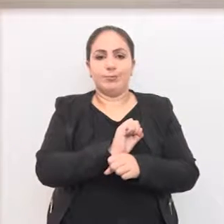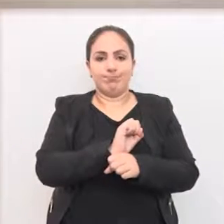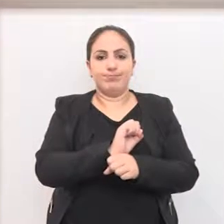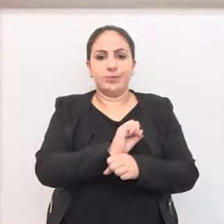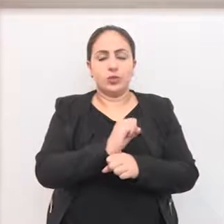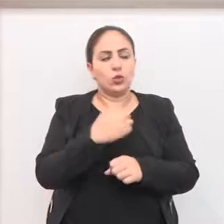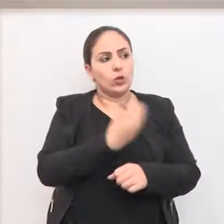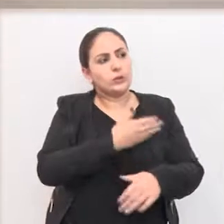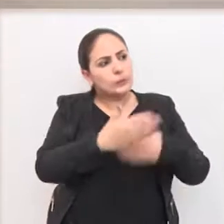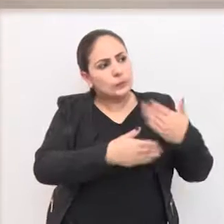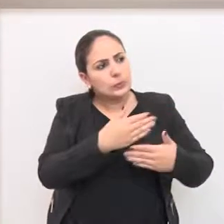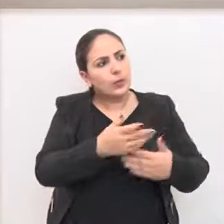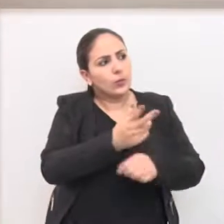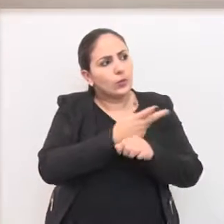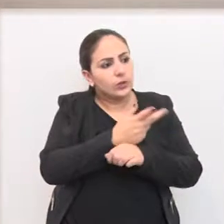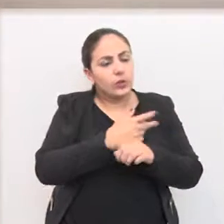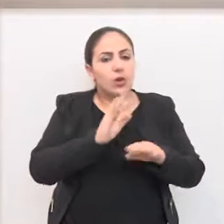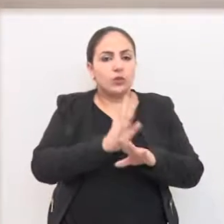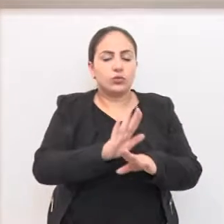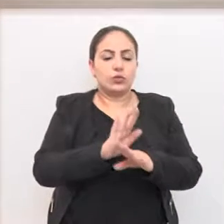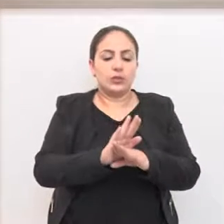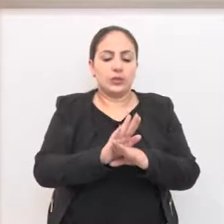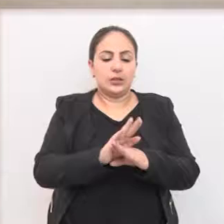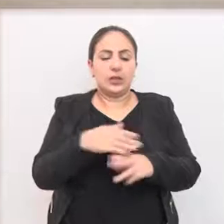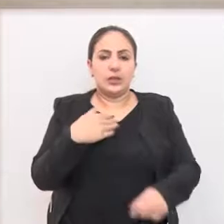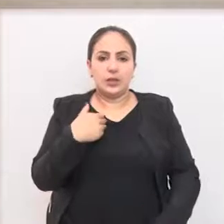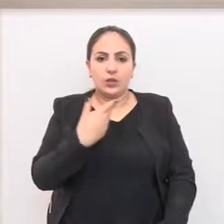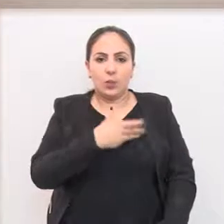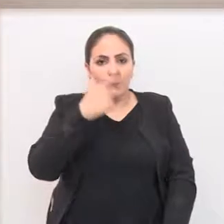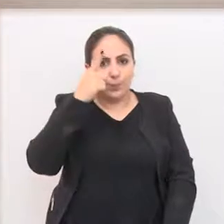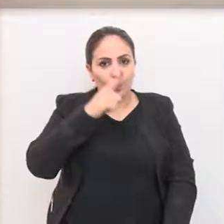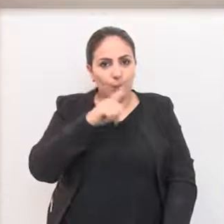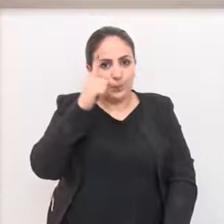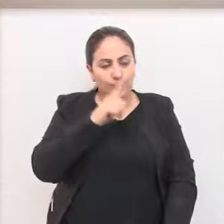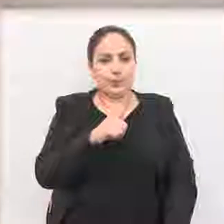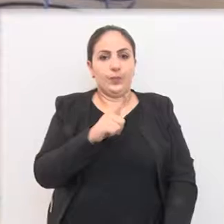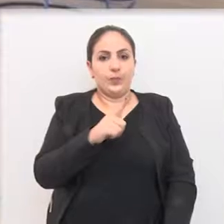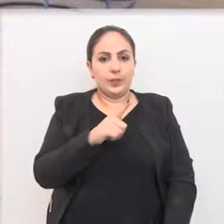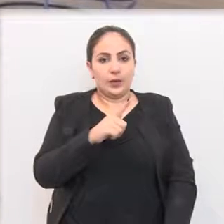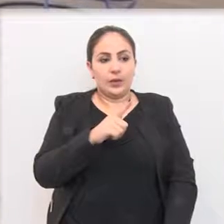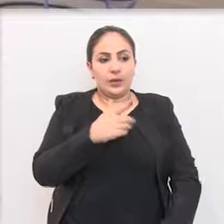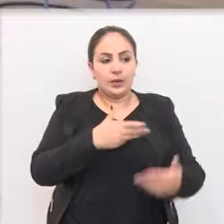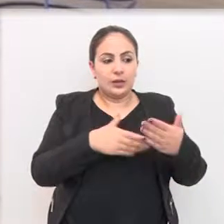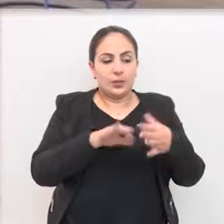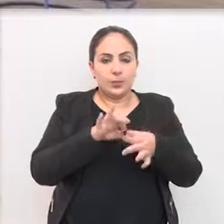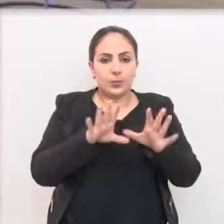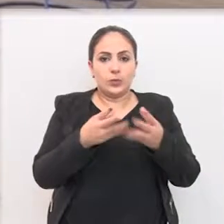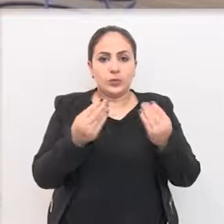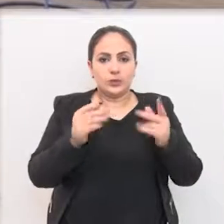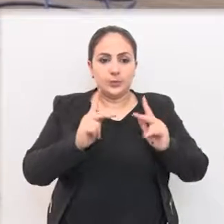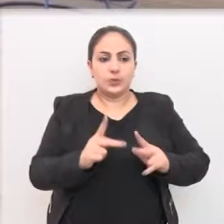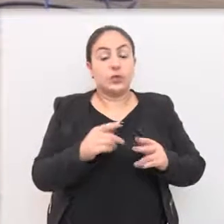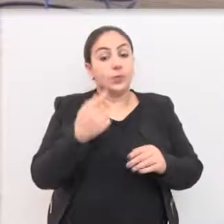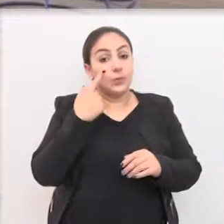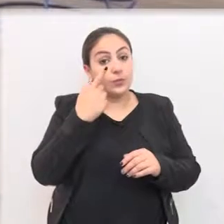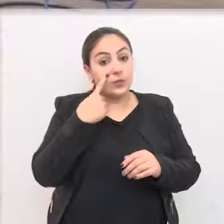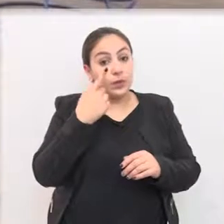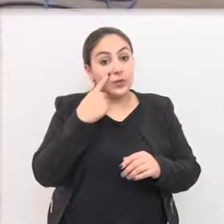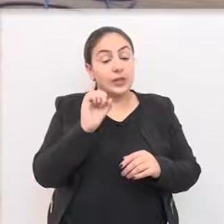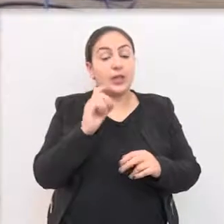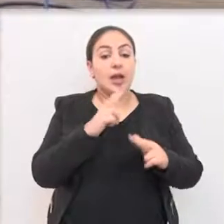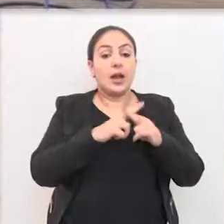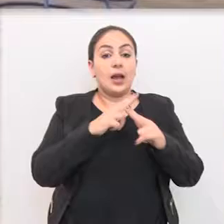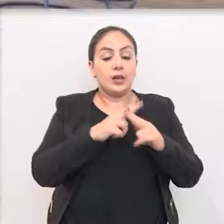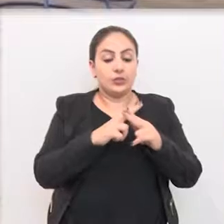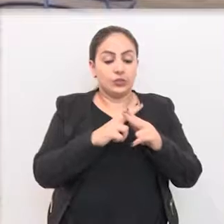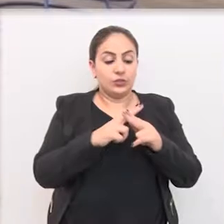parou 2 anos de procurar ajuda e graças a Deus nós conseguimos mobilizar bastante gente. Então agora nós vamos esperar o que